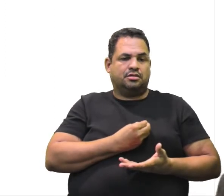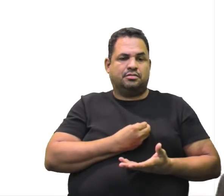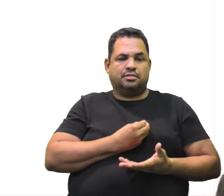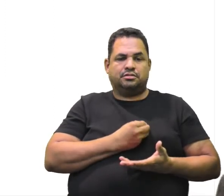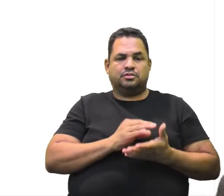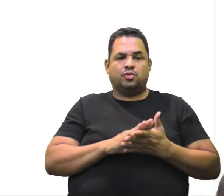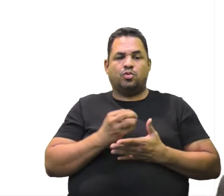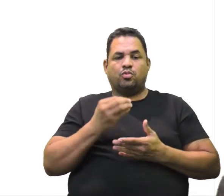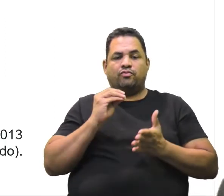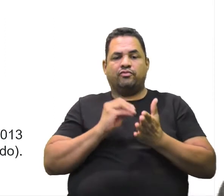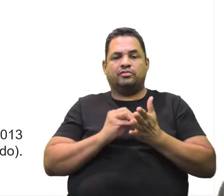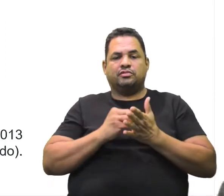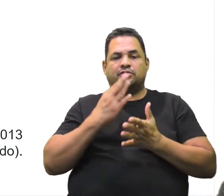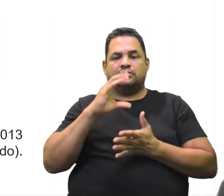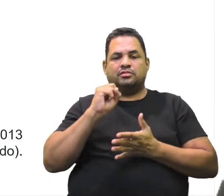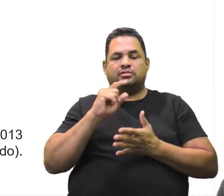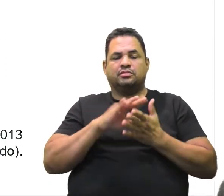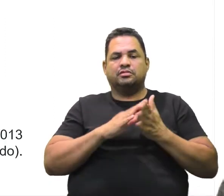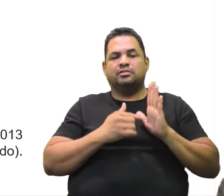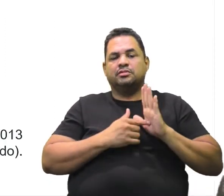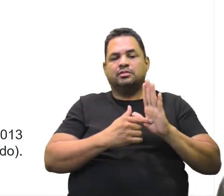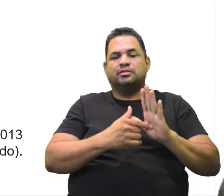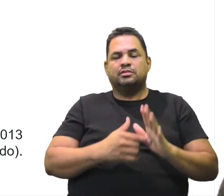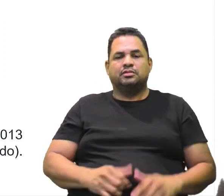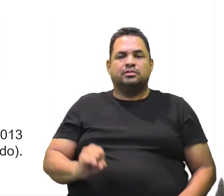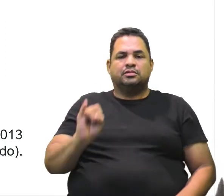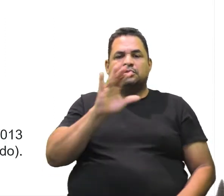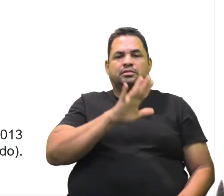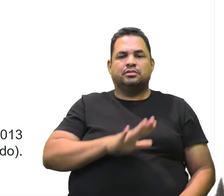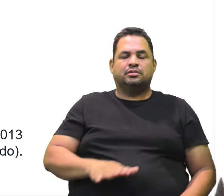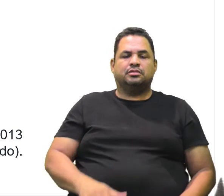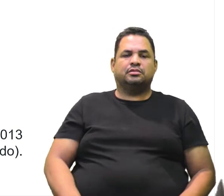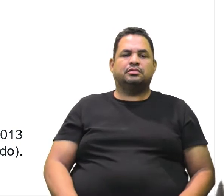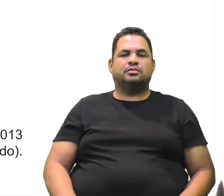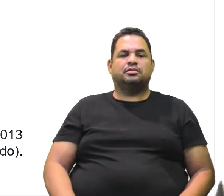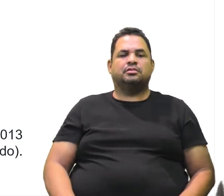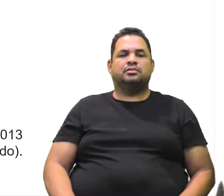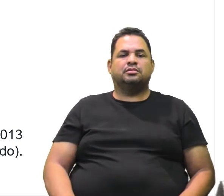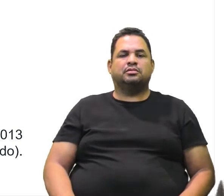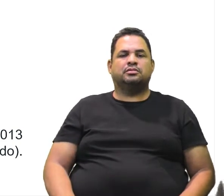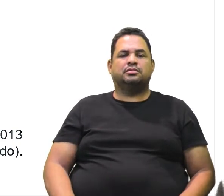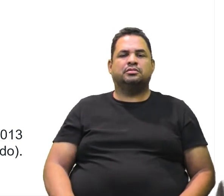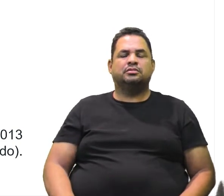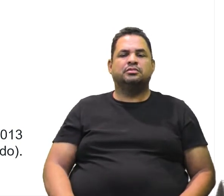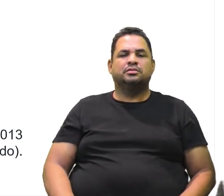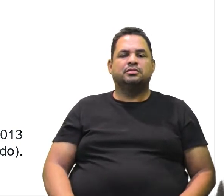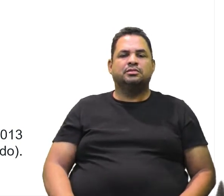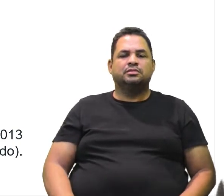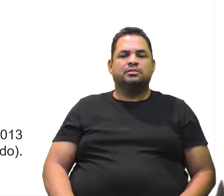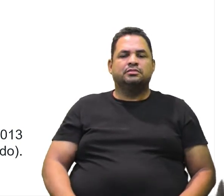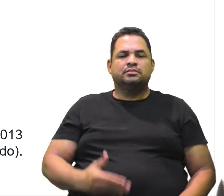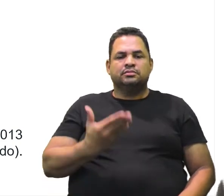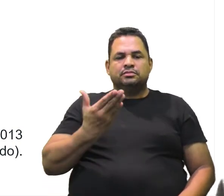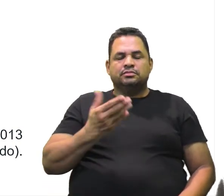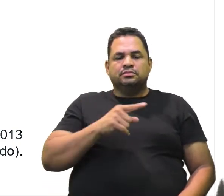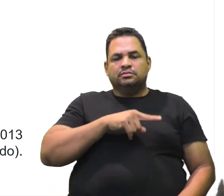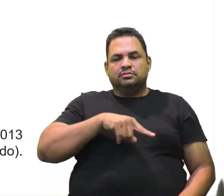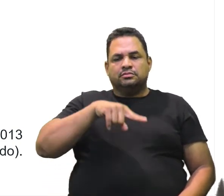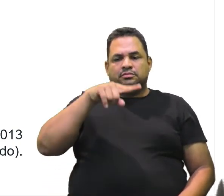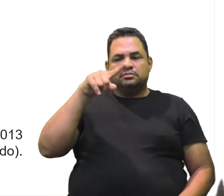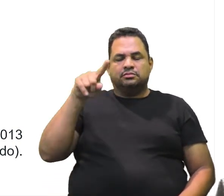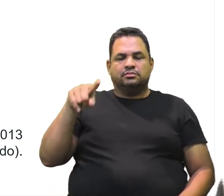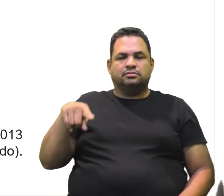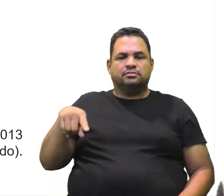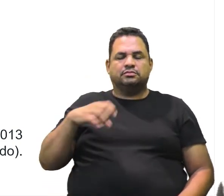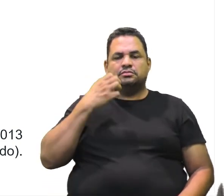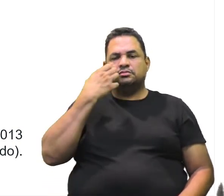está mostrado nesta figura aqui. Nós temos aqui na vertical a energia potencial, que a energia